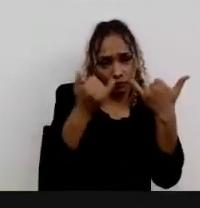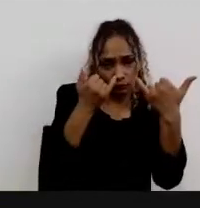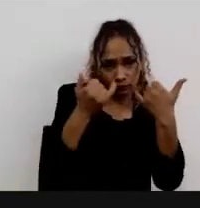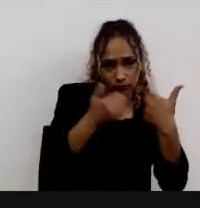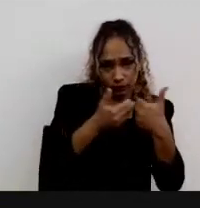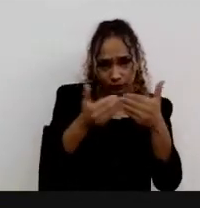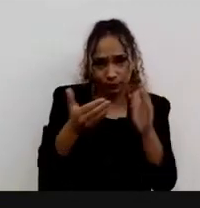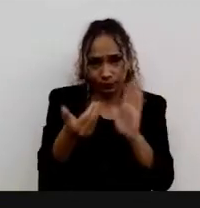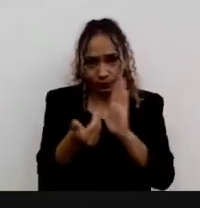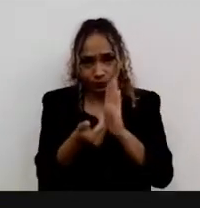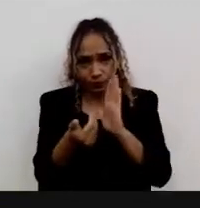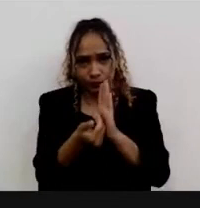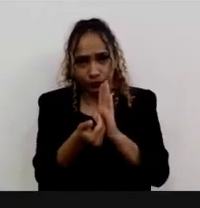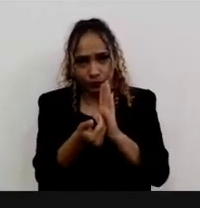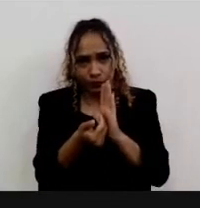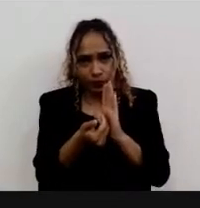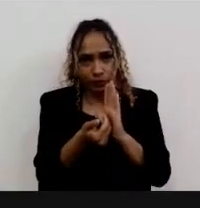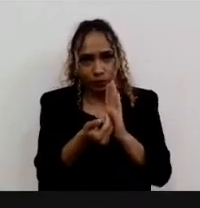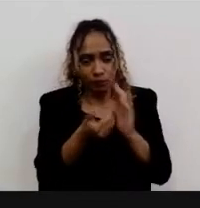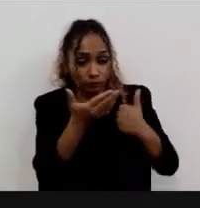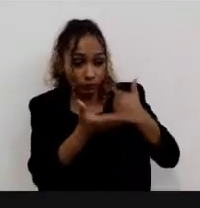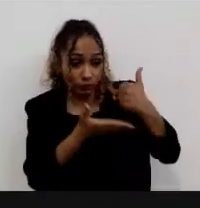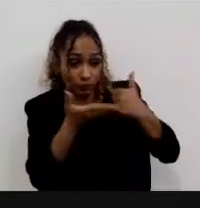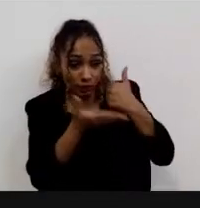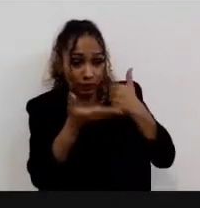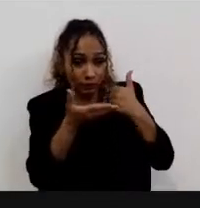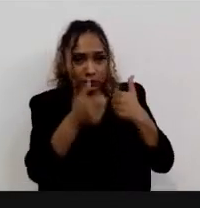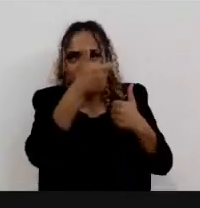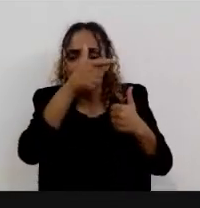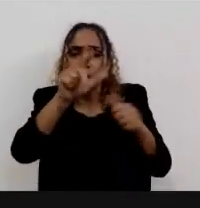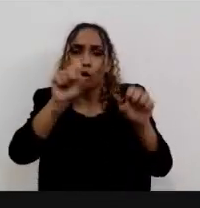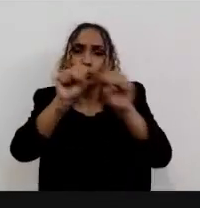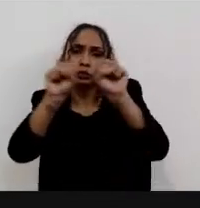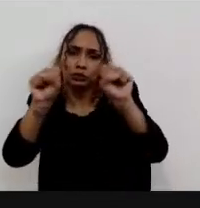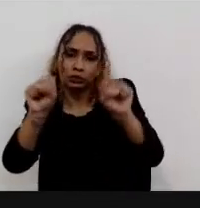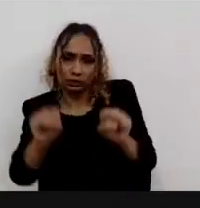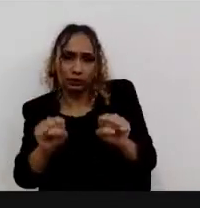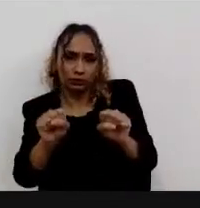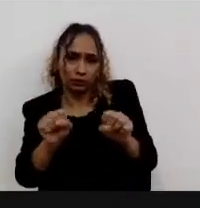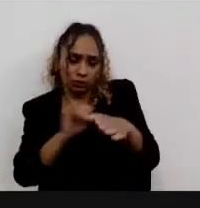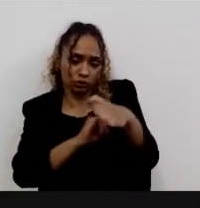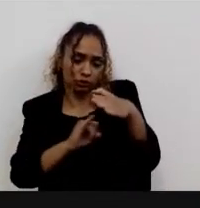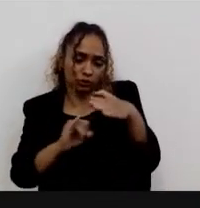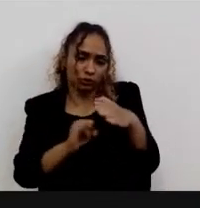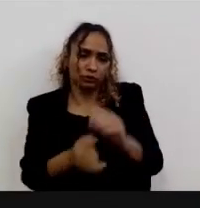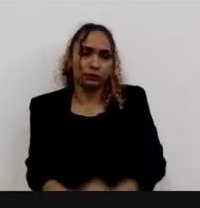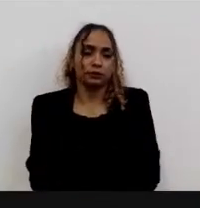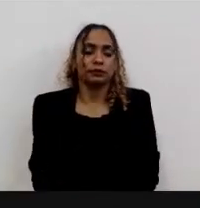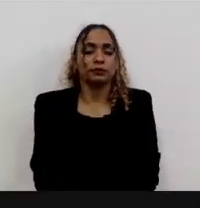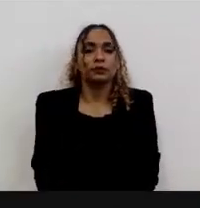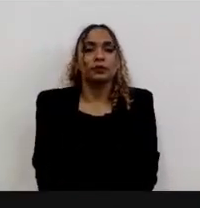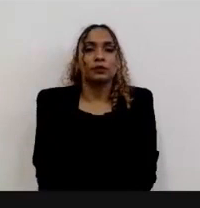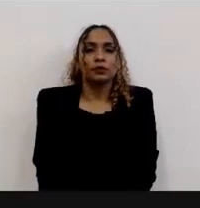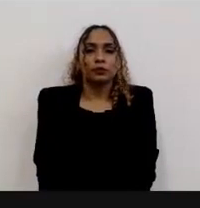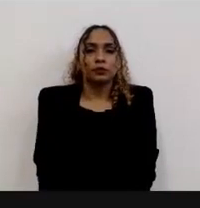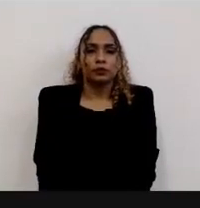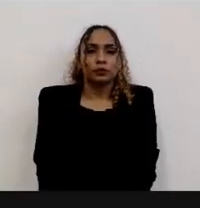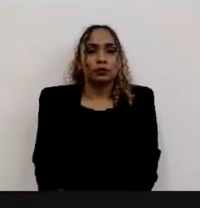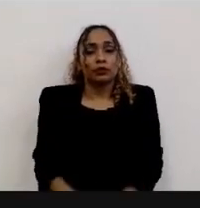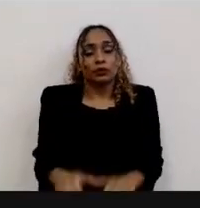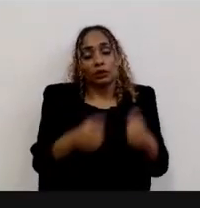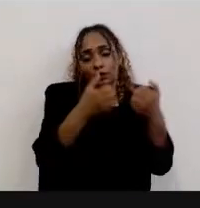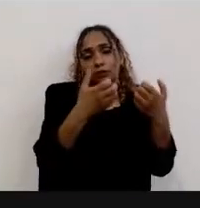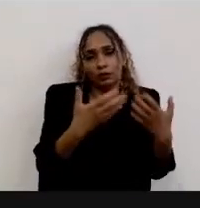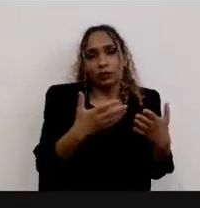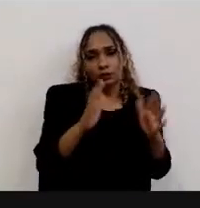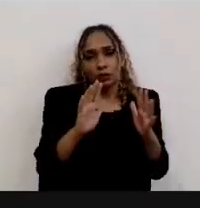Câmara como fonte de metadados para outros sistemas e repositórios institucionais. E aí, como justificativa,